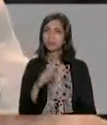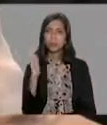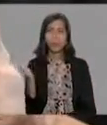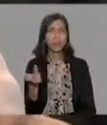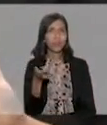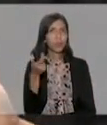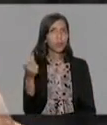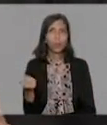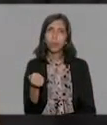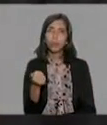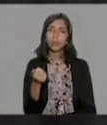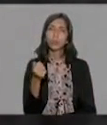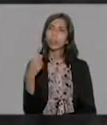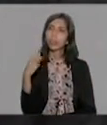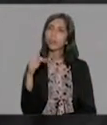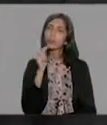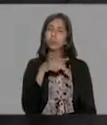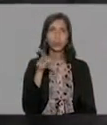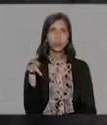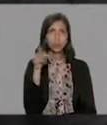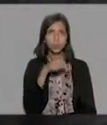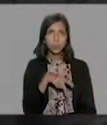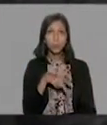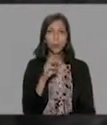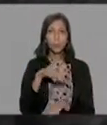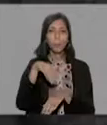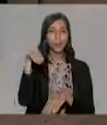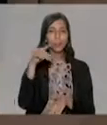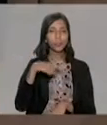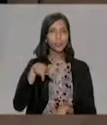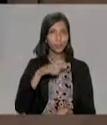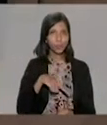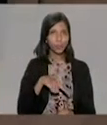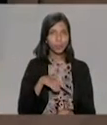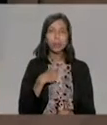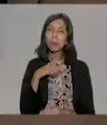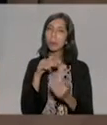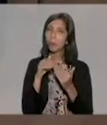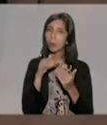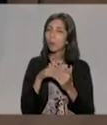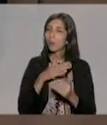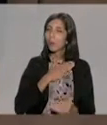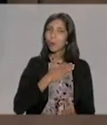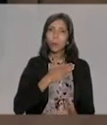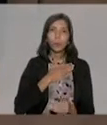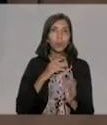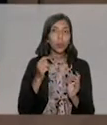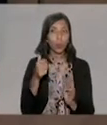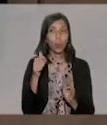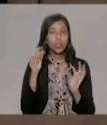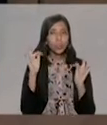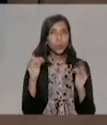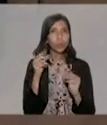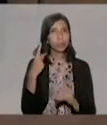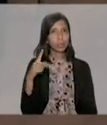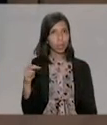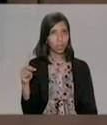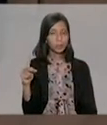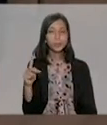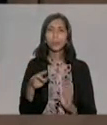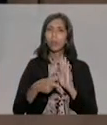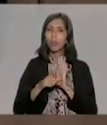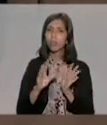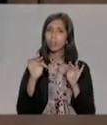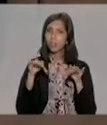figura, né? Maravilhosa. Ela é uma professora, acho uma mestra nossa. Grande, eu concordo. Gosto de quase tudo que ela